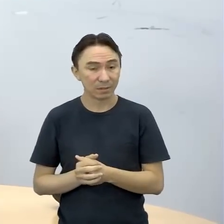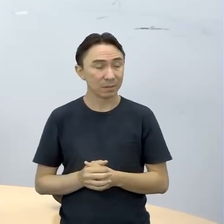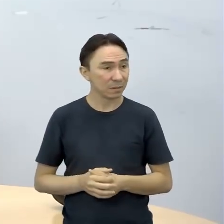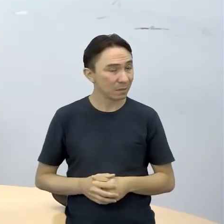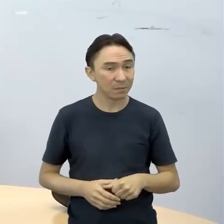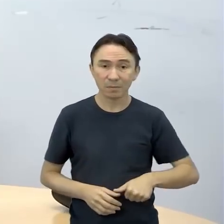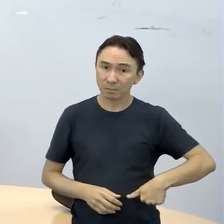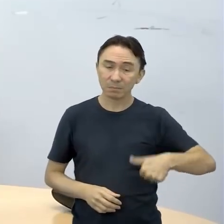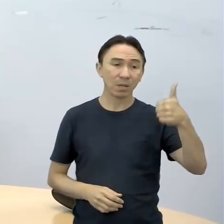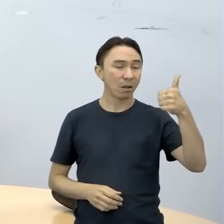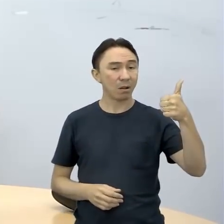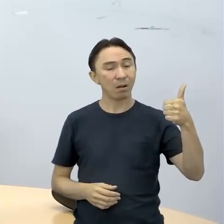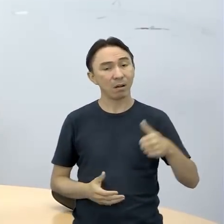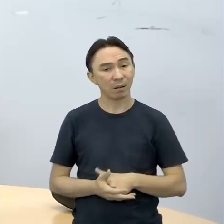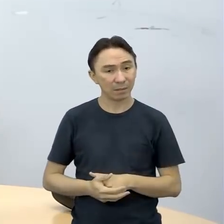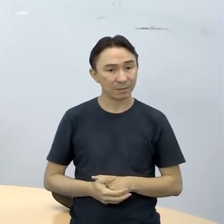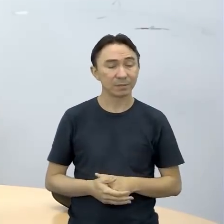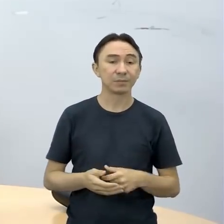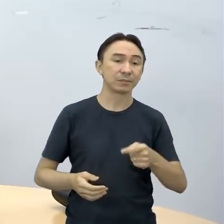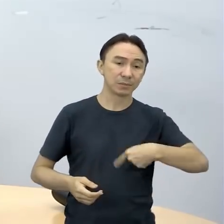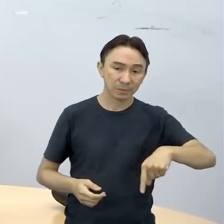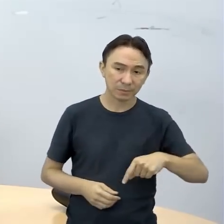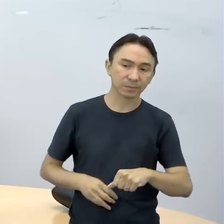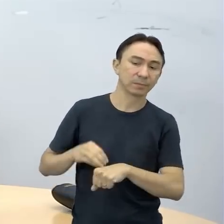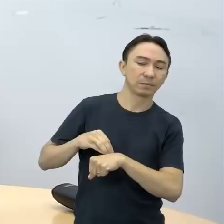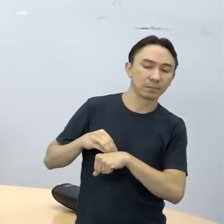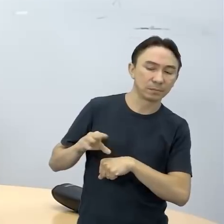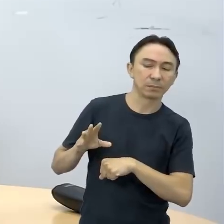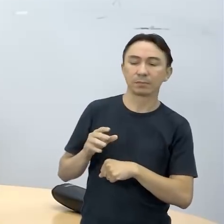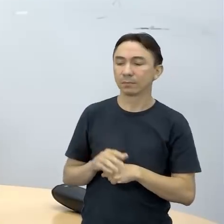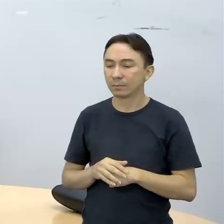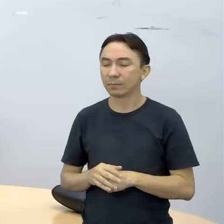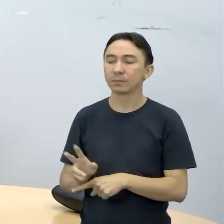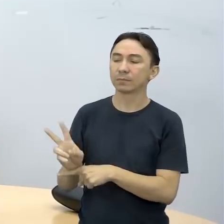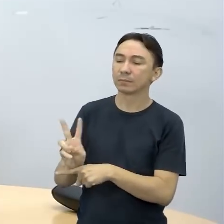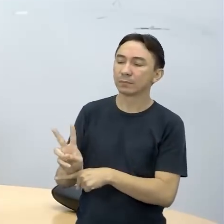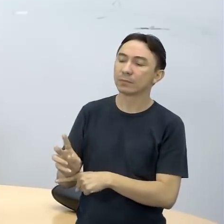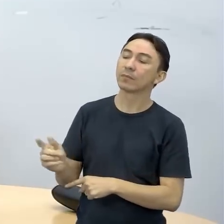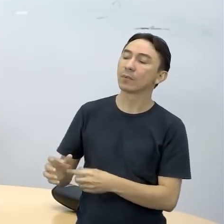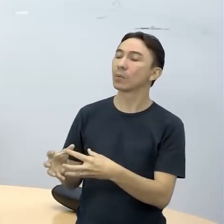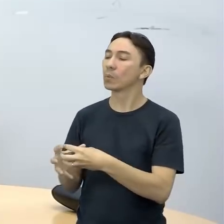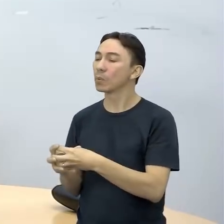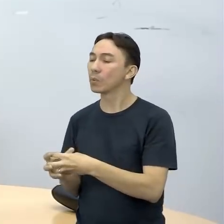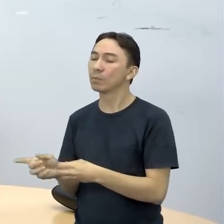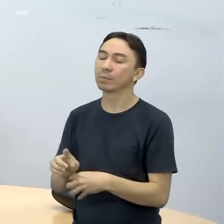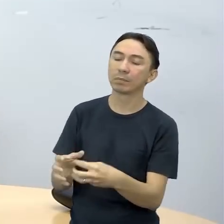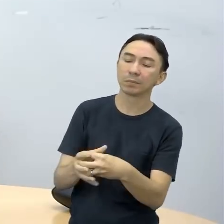de mediador, a gente tem que estar sempre monitorando, grupo por grupo ou individualmente, como